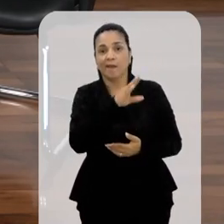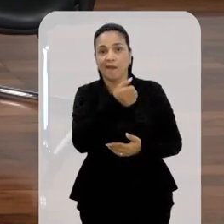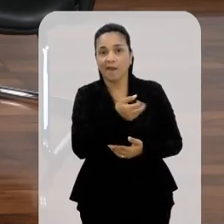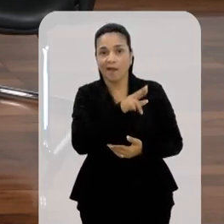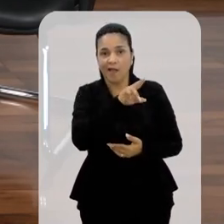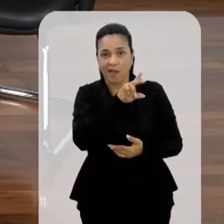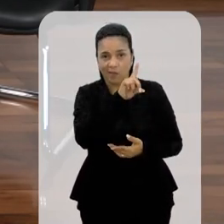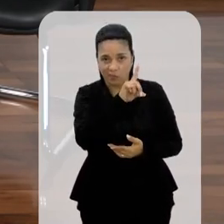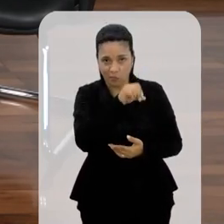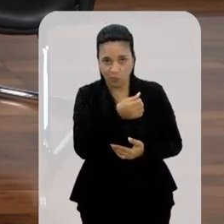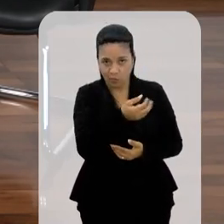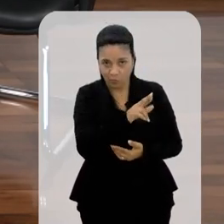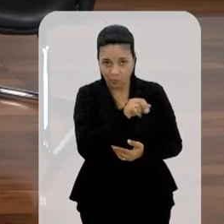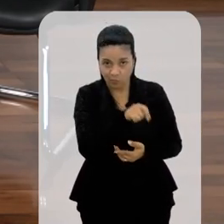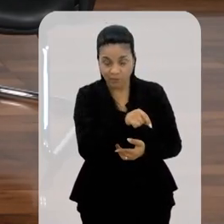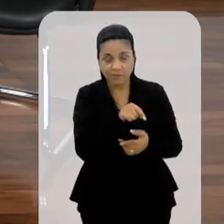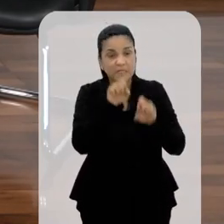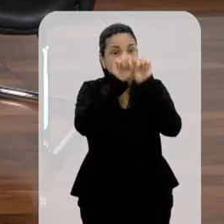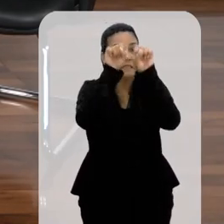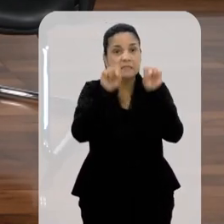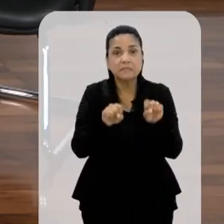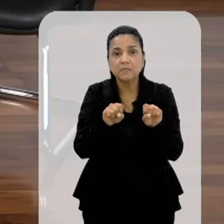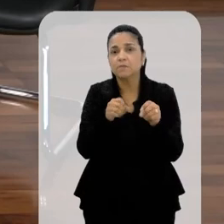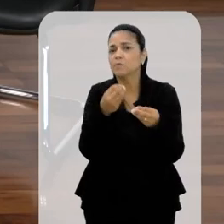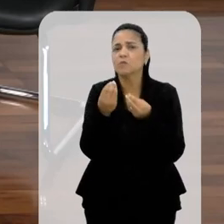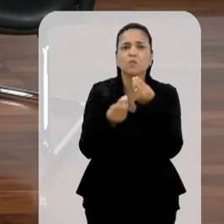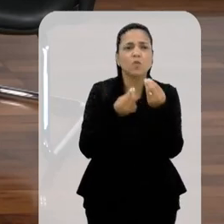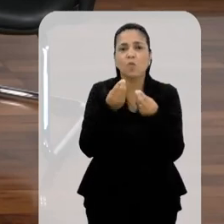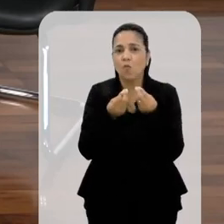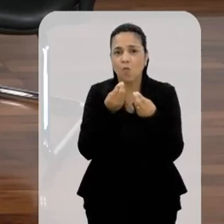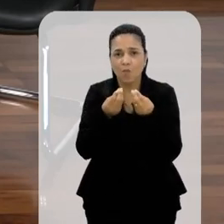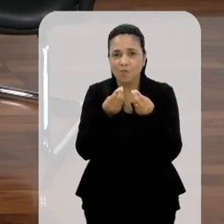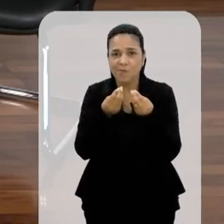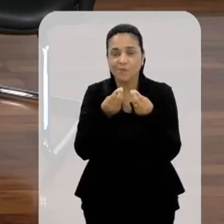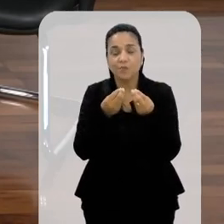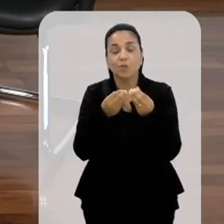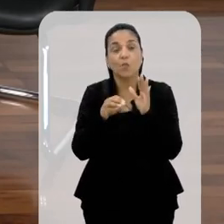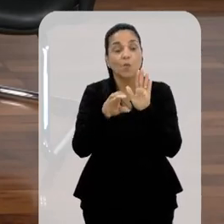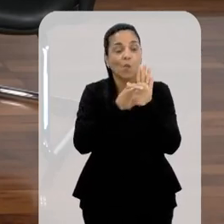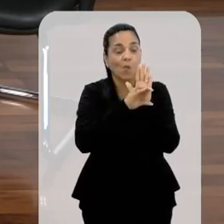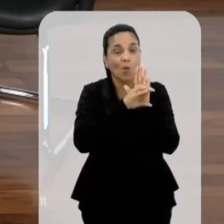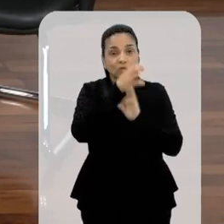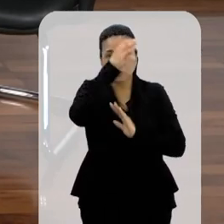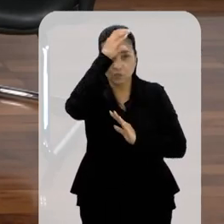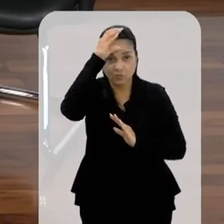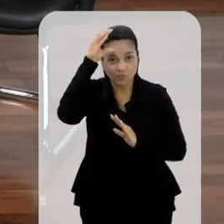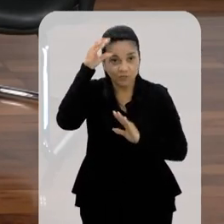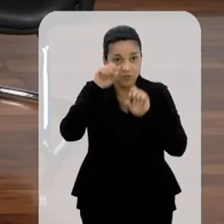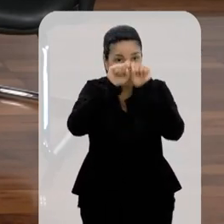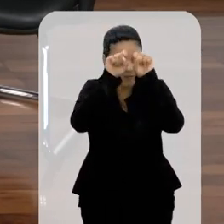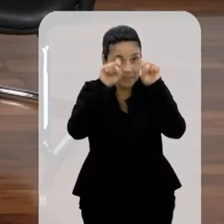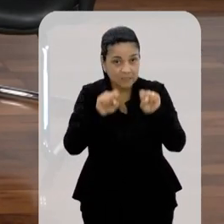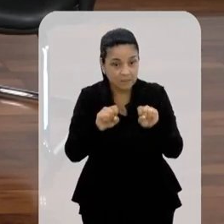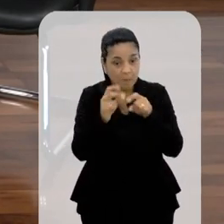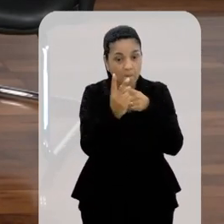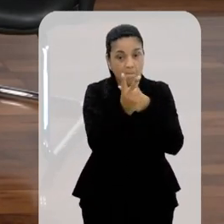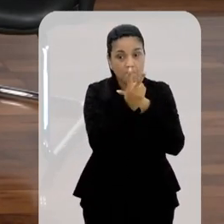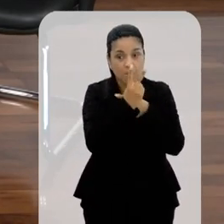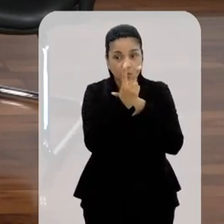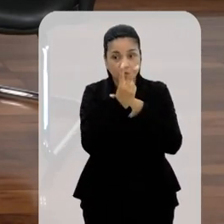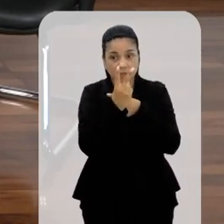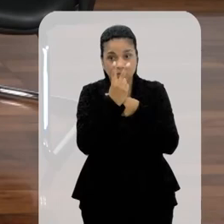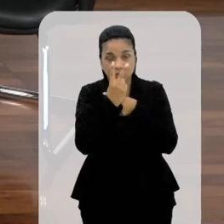que é a operação do sistema. Existe, trazido pelo próprio Código de Defesa do Consumidor, um sistema de